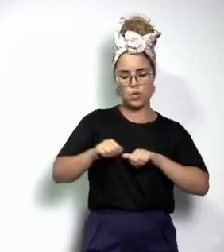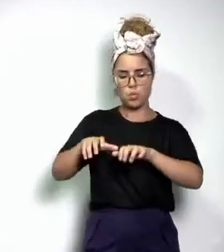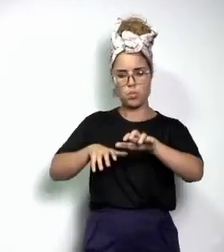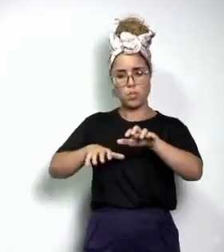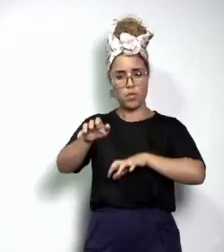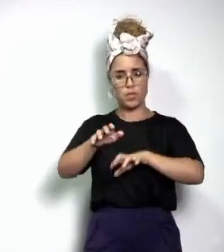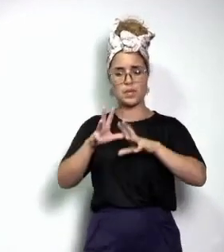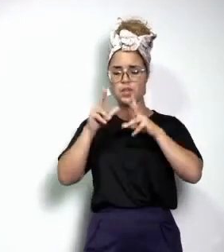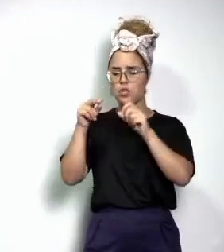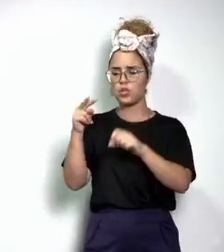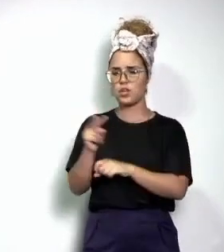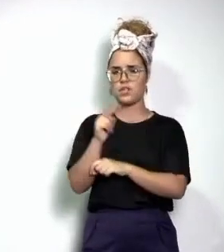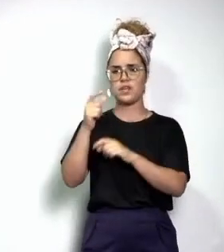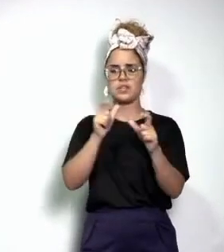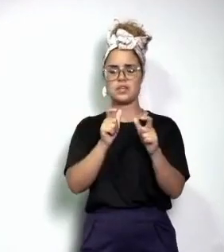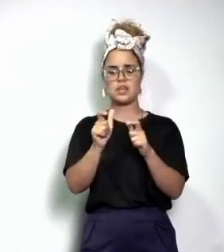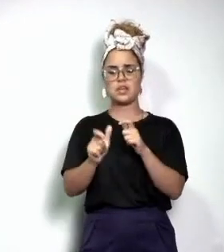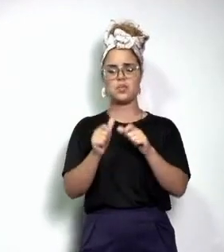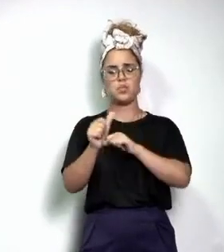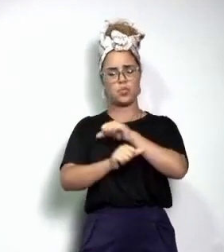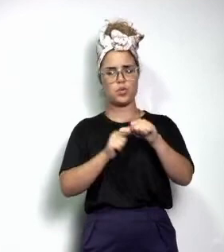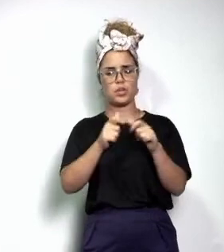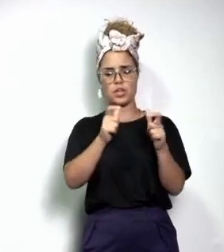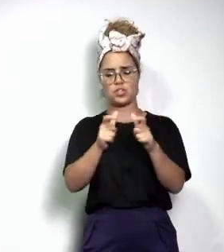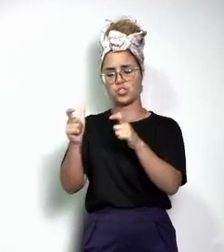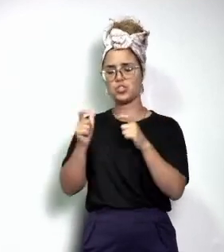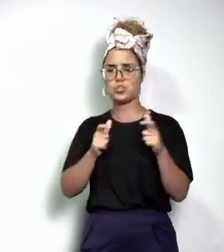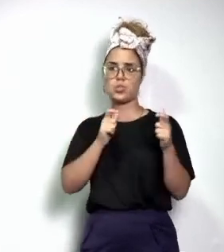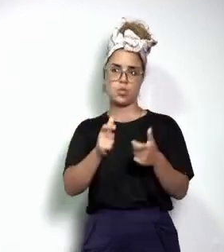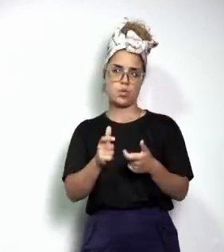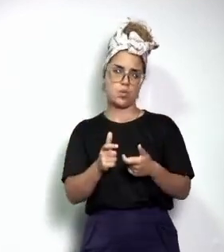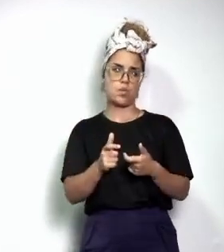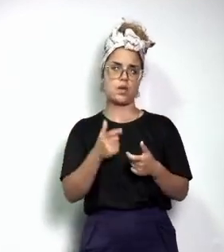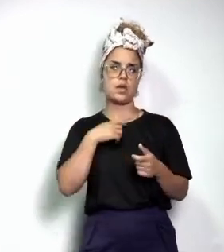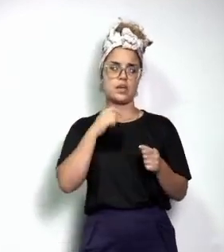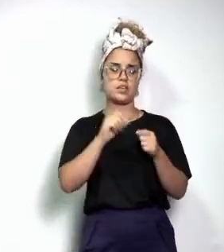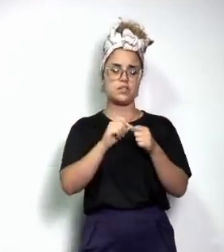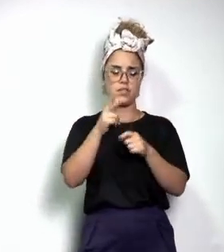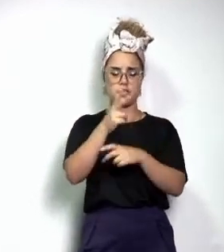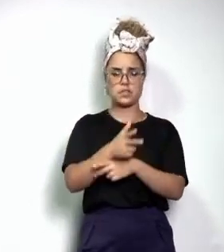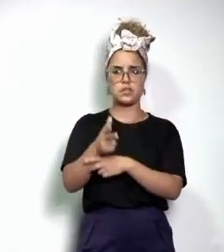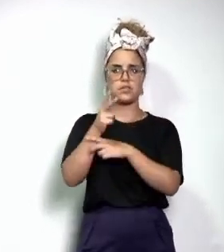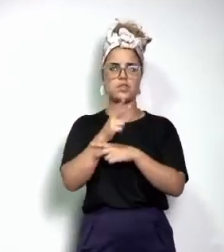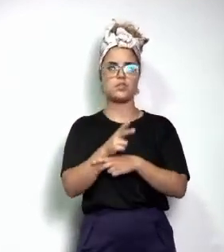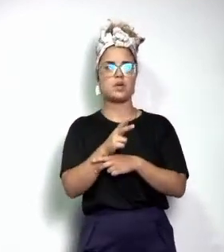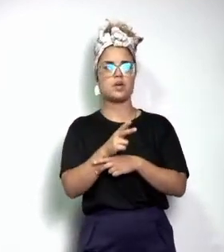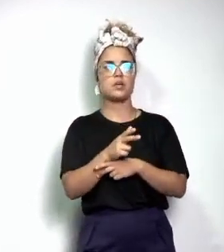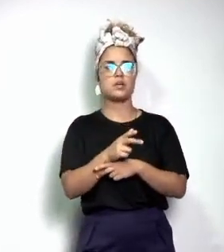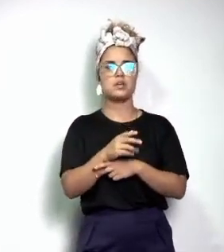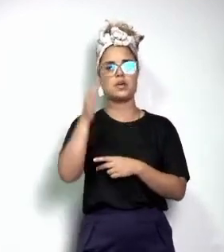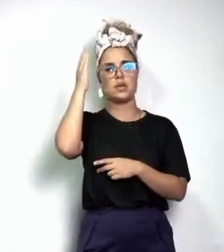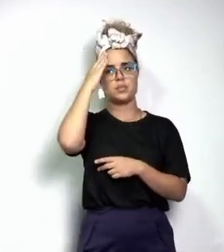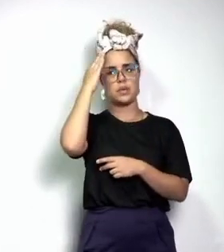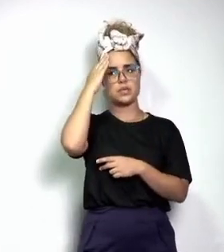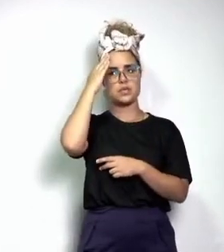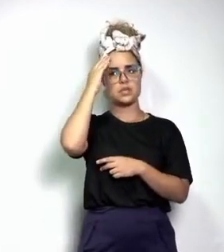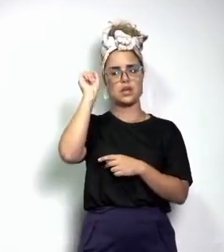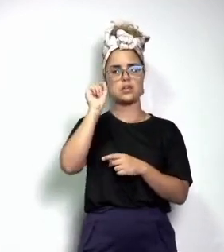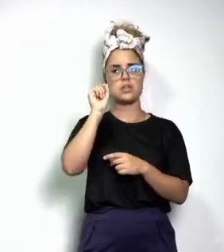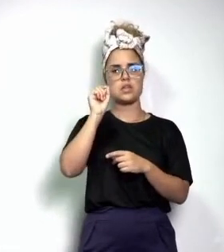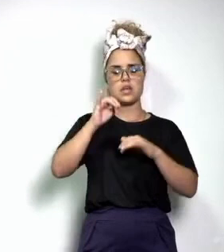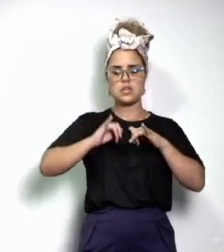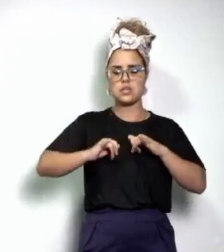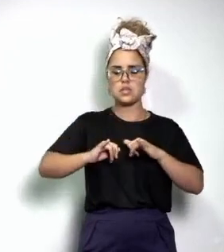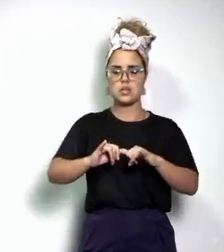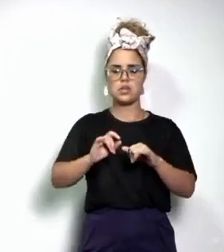mudar de locação ou de, enfim, lugar que a gente estiver filmando. E aí pensar um Magline,